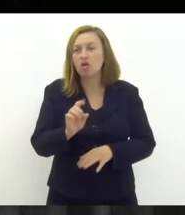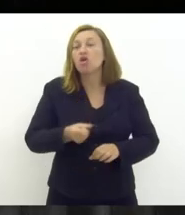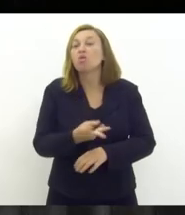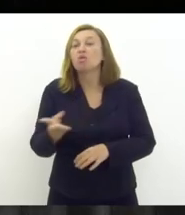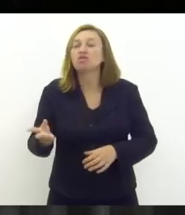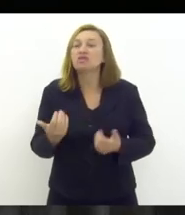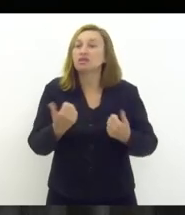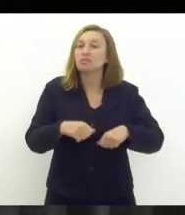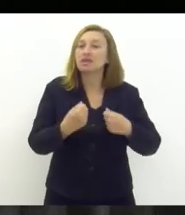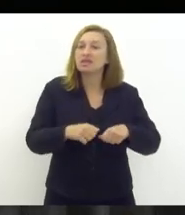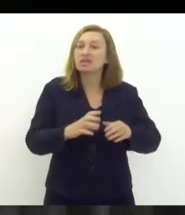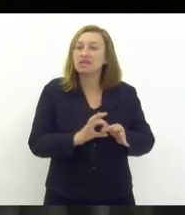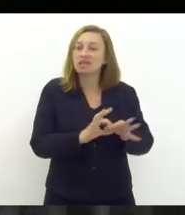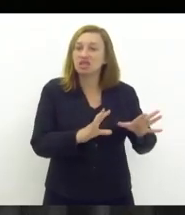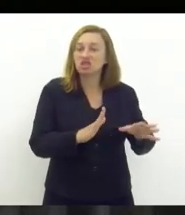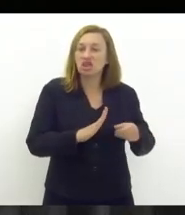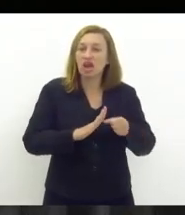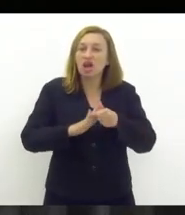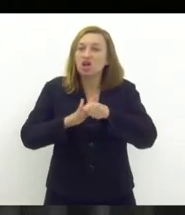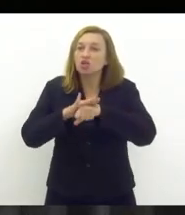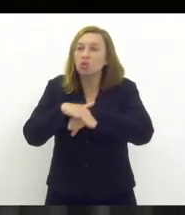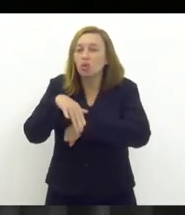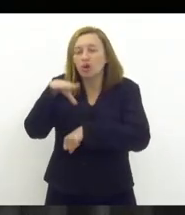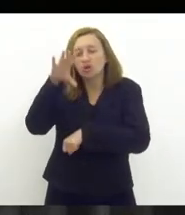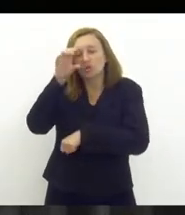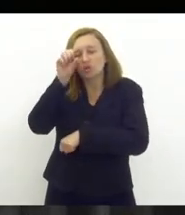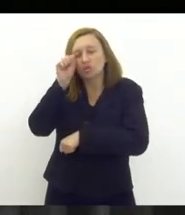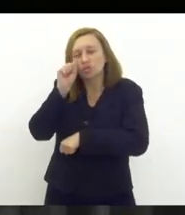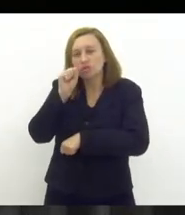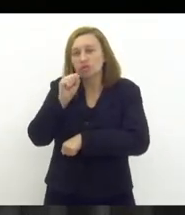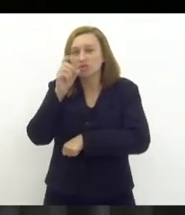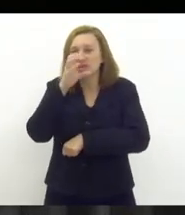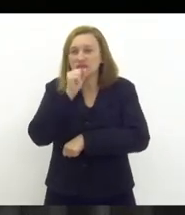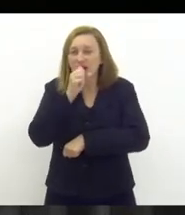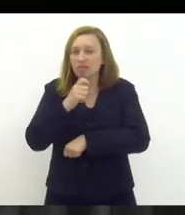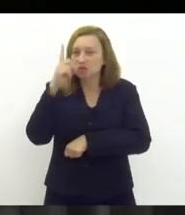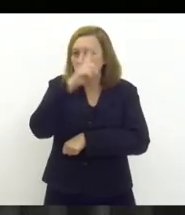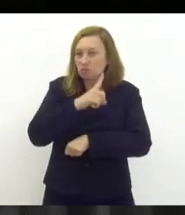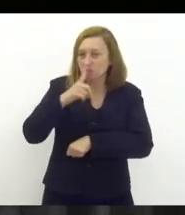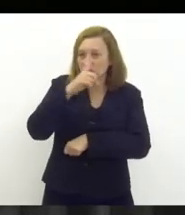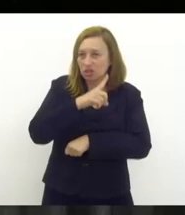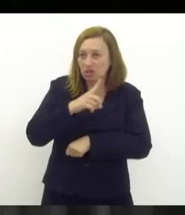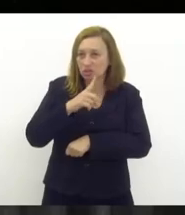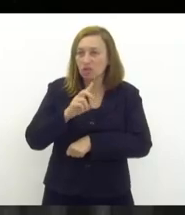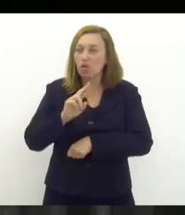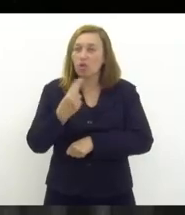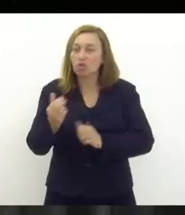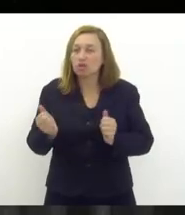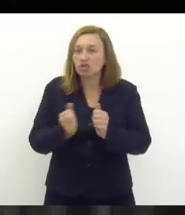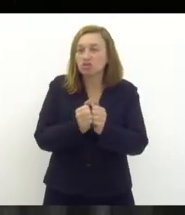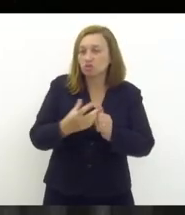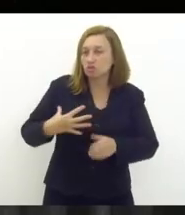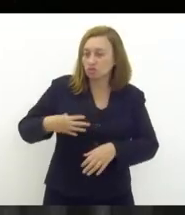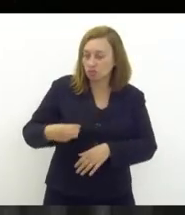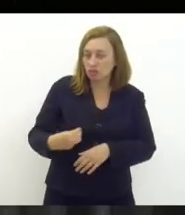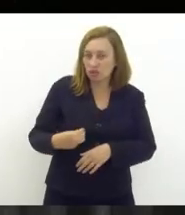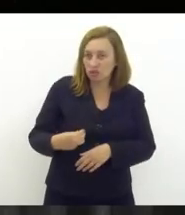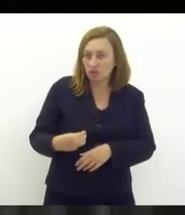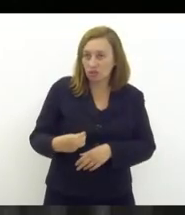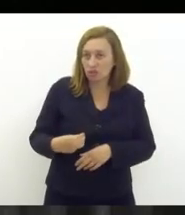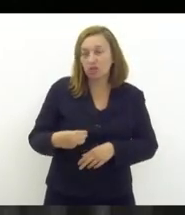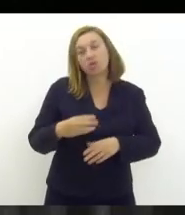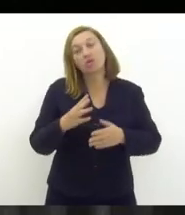abrir mão de noites de sono finais de semana ou até de estar no Convívio com os filhos por conta de